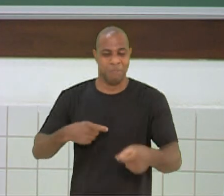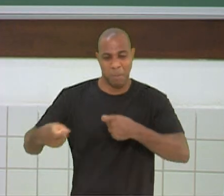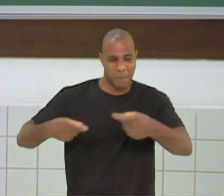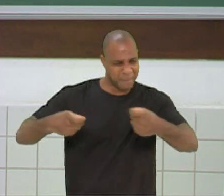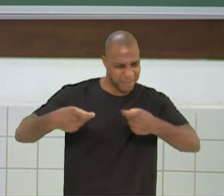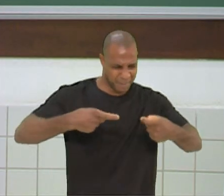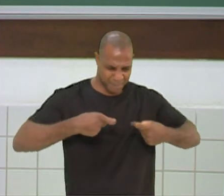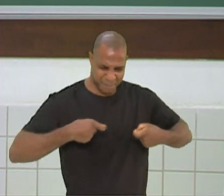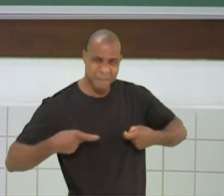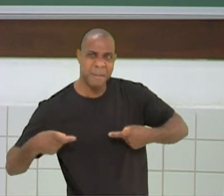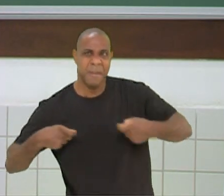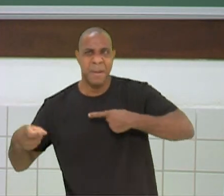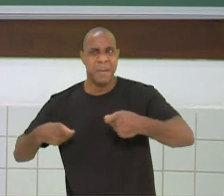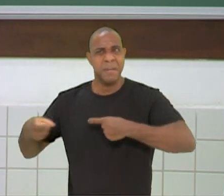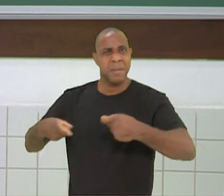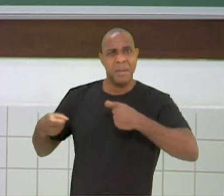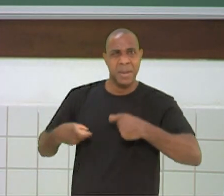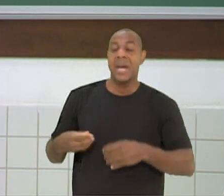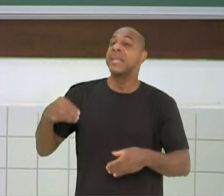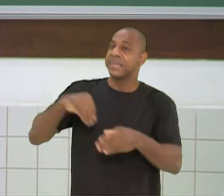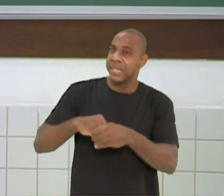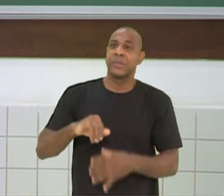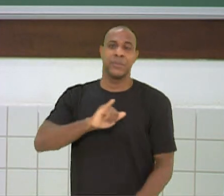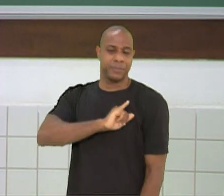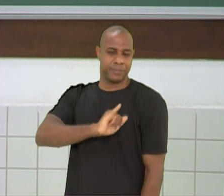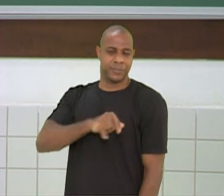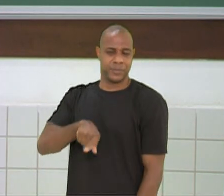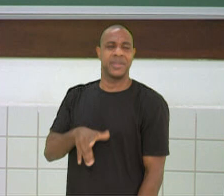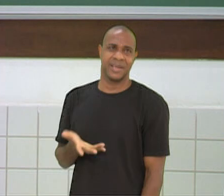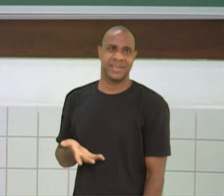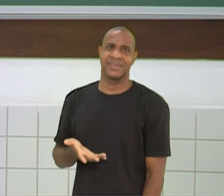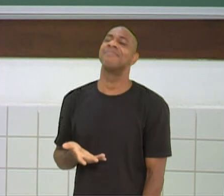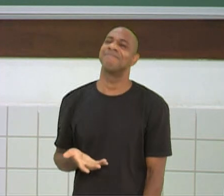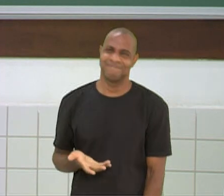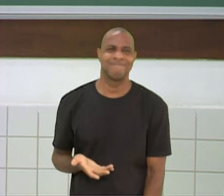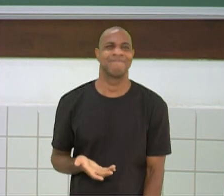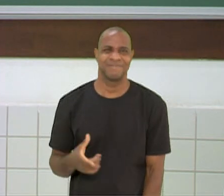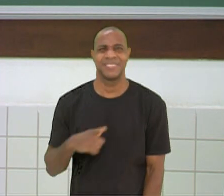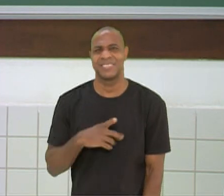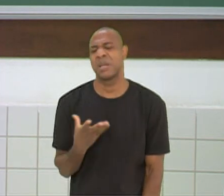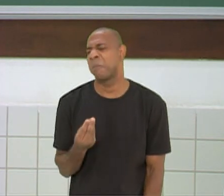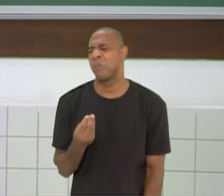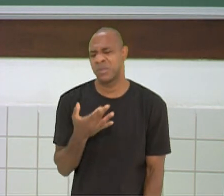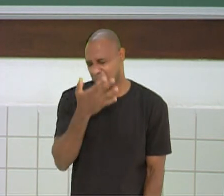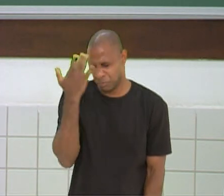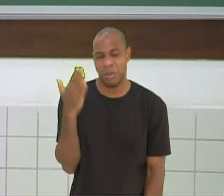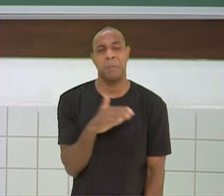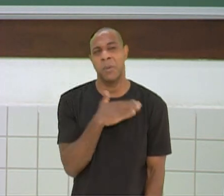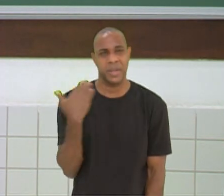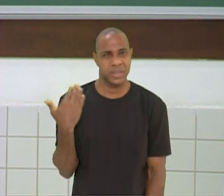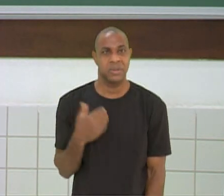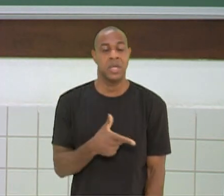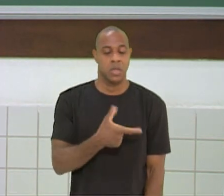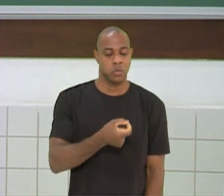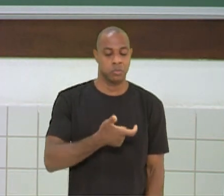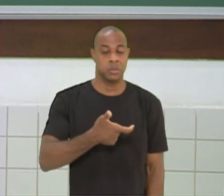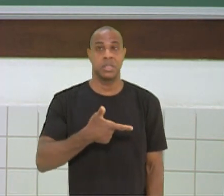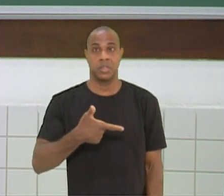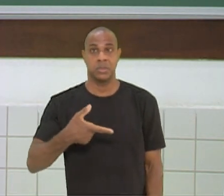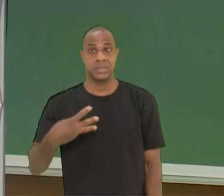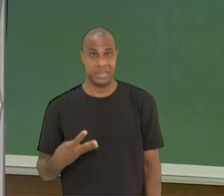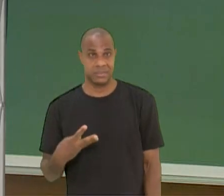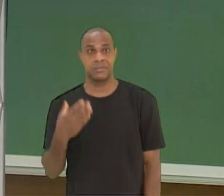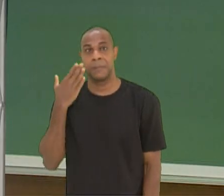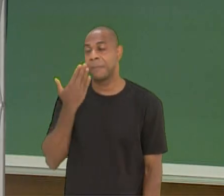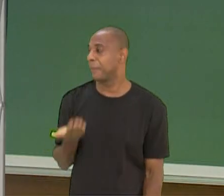Então, todo esse cenário de guerra dentro do Iraque, mais de 100 mil pessoas estima-se que já morreram desde 2003.